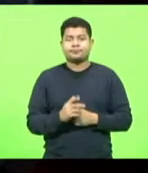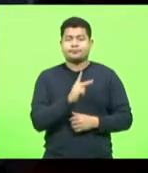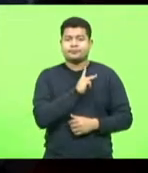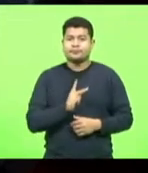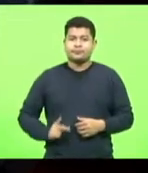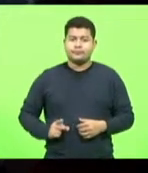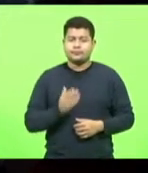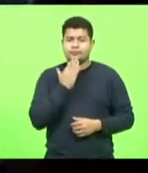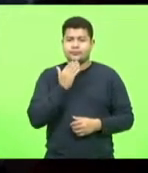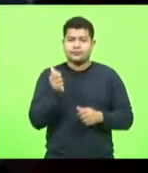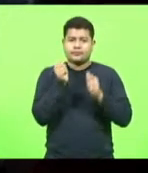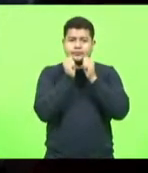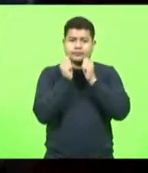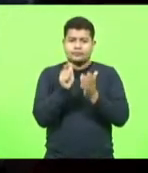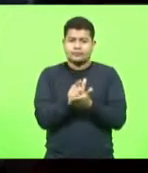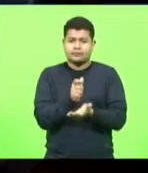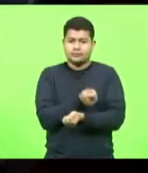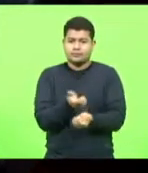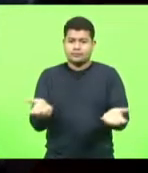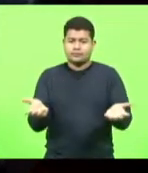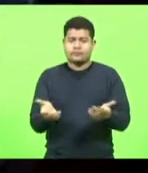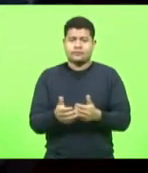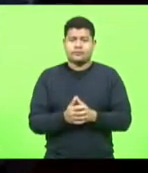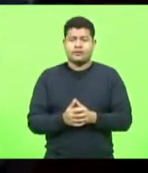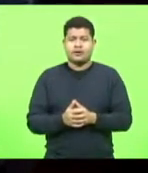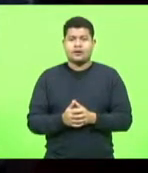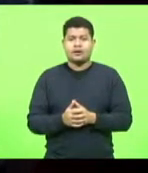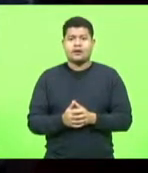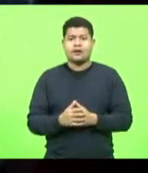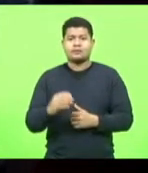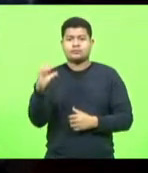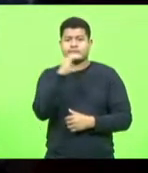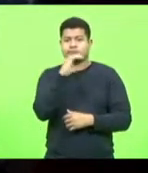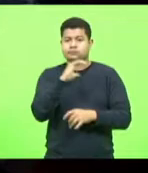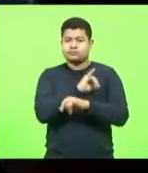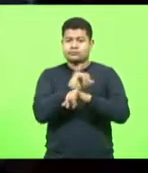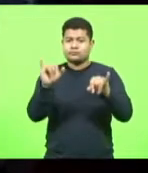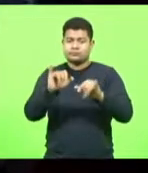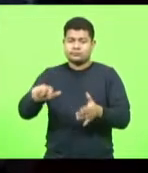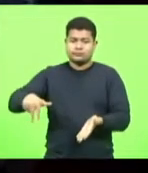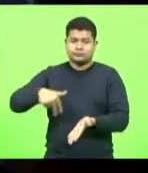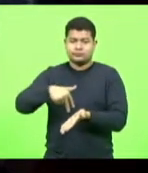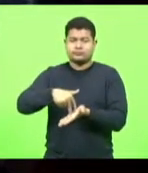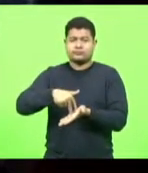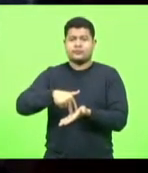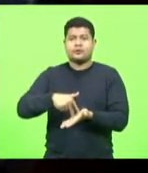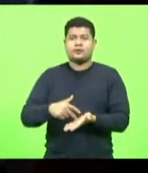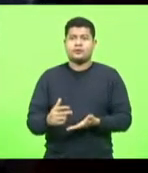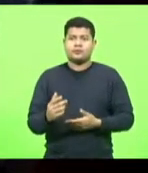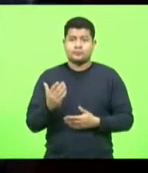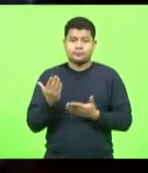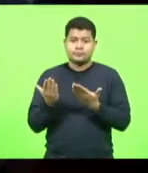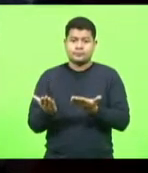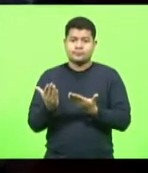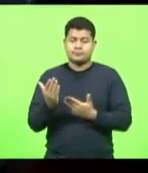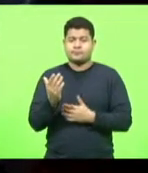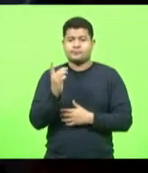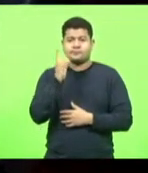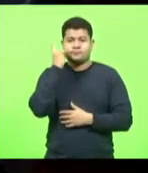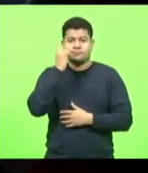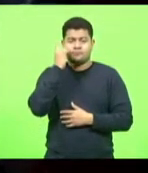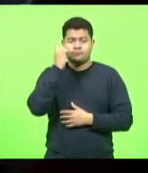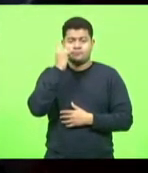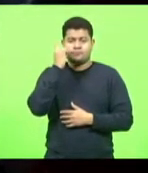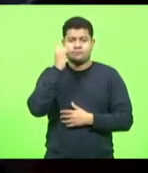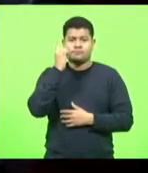solicitou que se procedesse à distribuição. Breves comunicações. Fizeram uso da palavra os senhores deputados